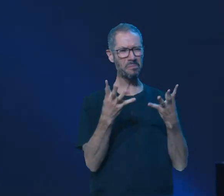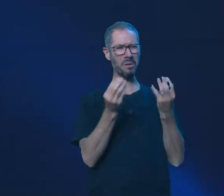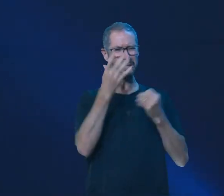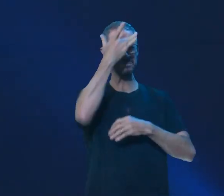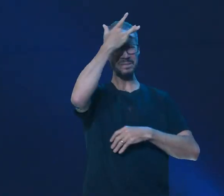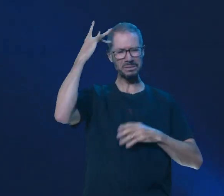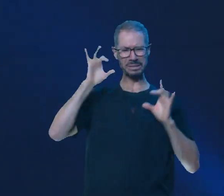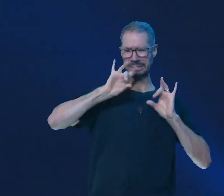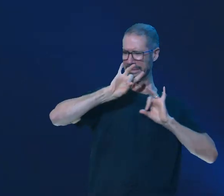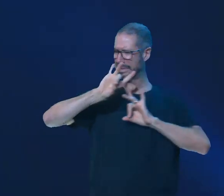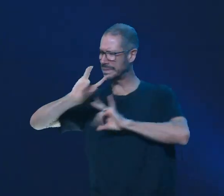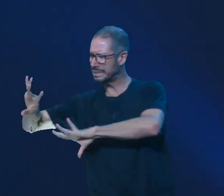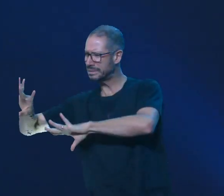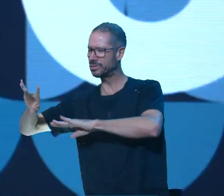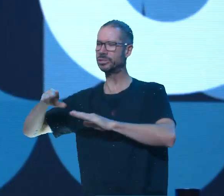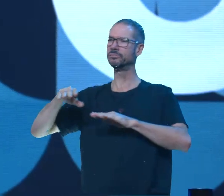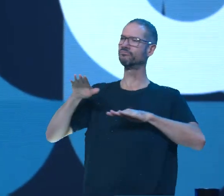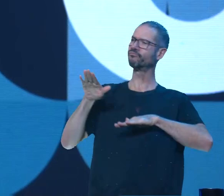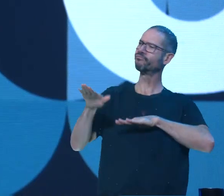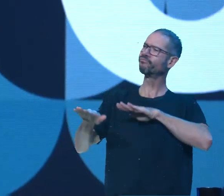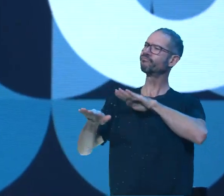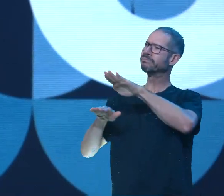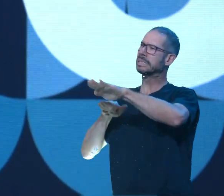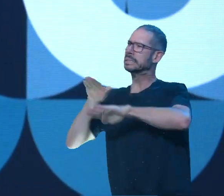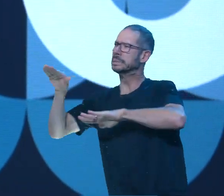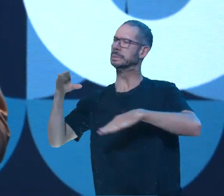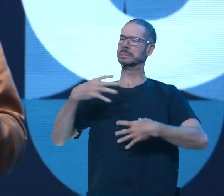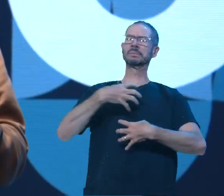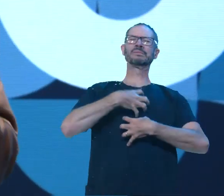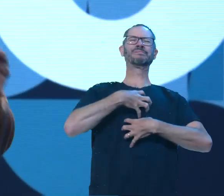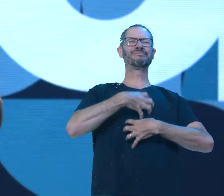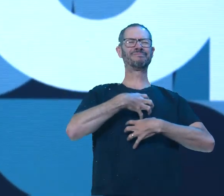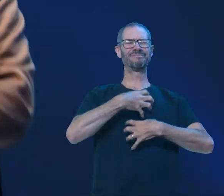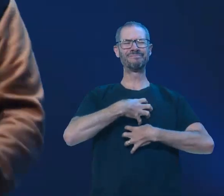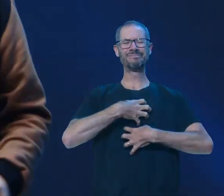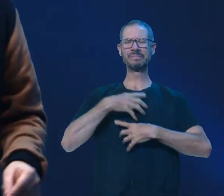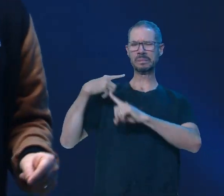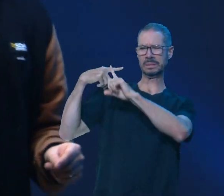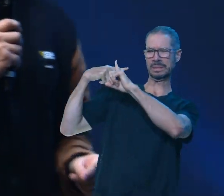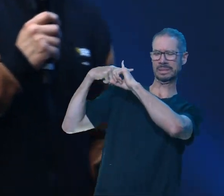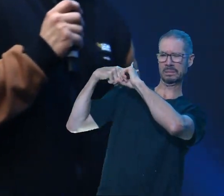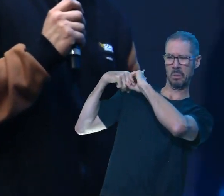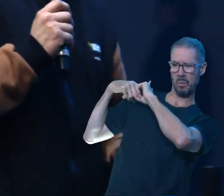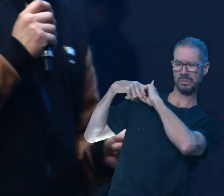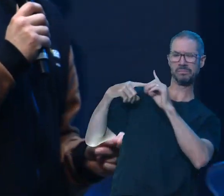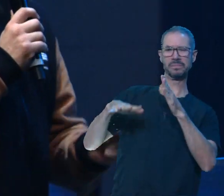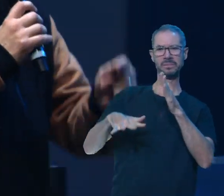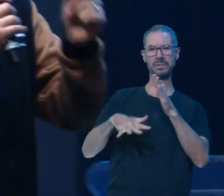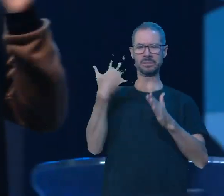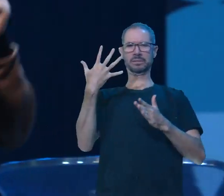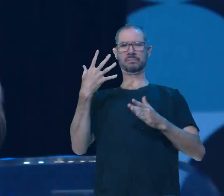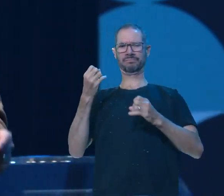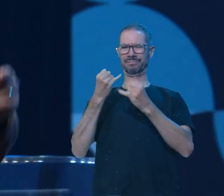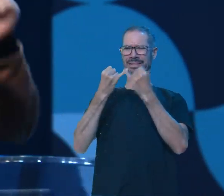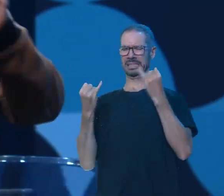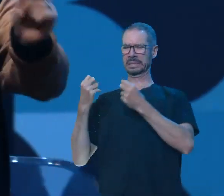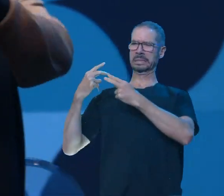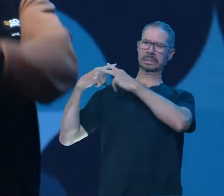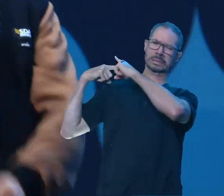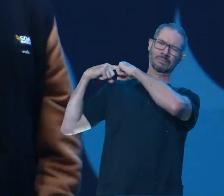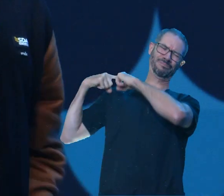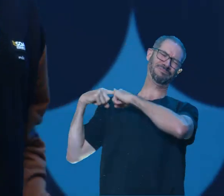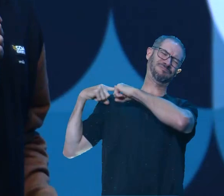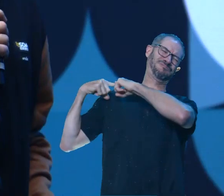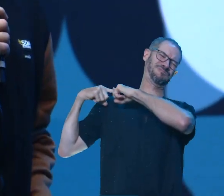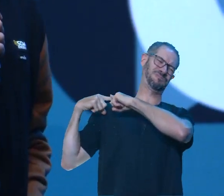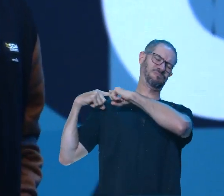acaba desistindo em meio à caminhada? E me veio um sentimento de que a cruz de Cristo muitas vezes parece ser pesada demais para